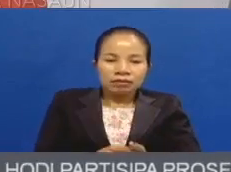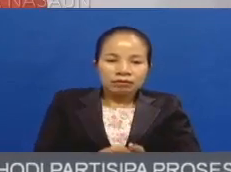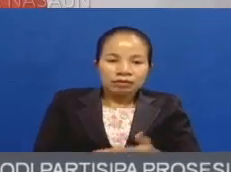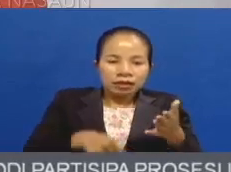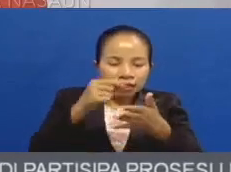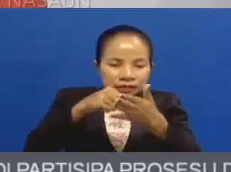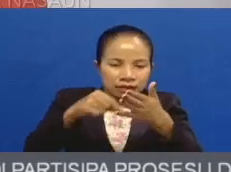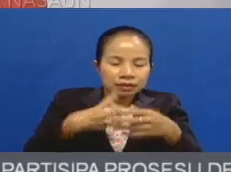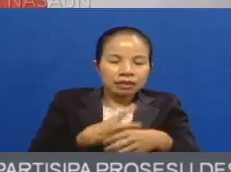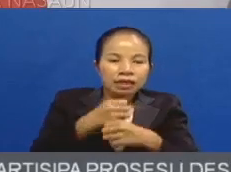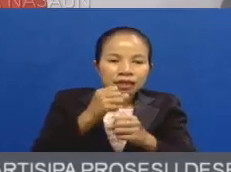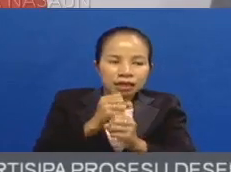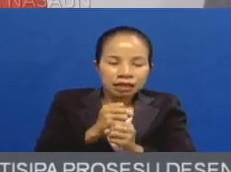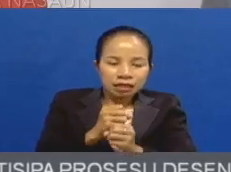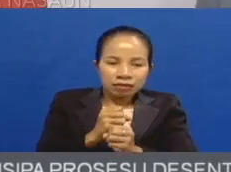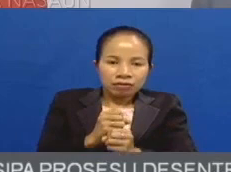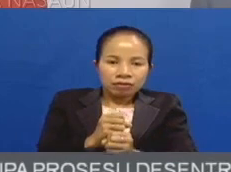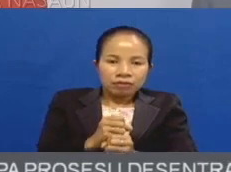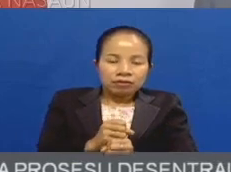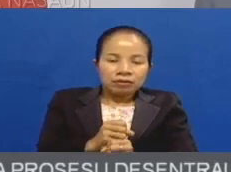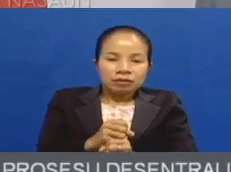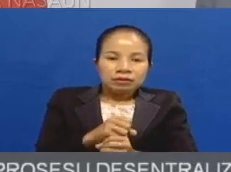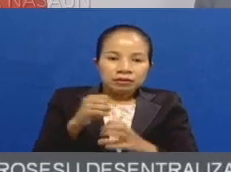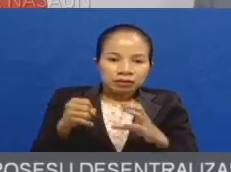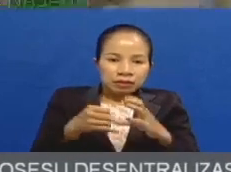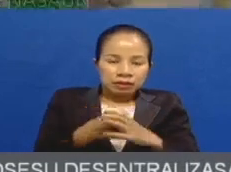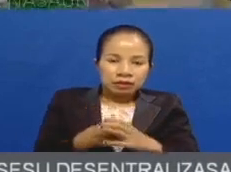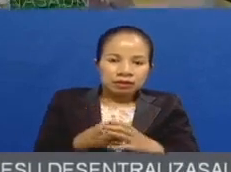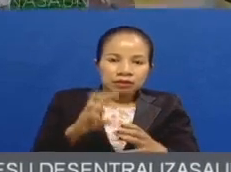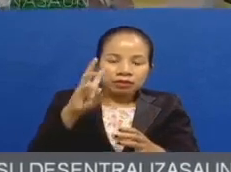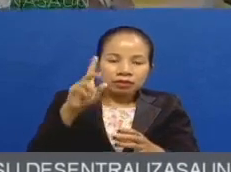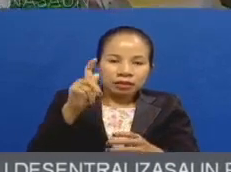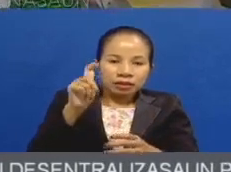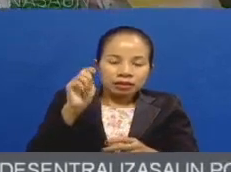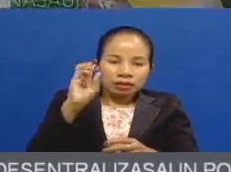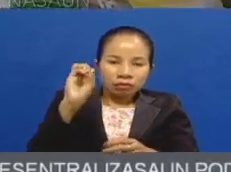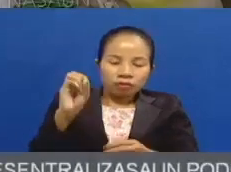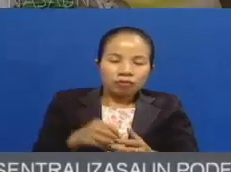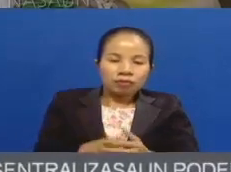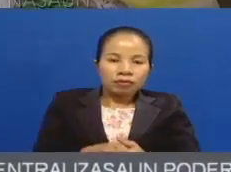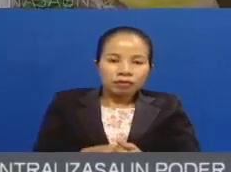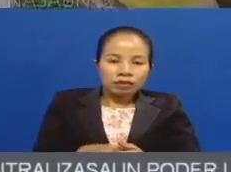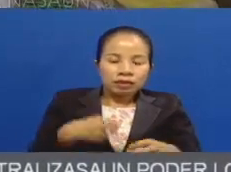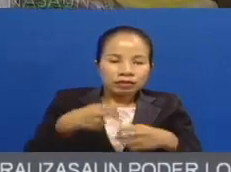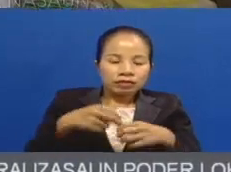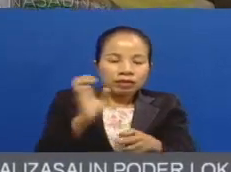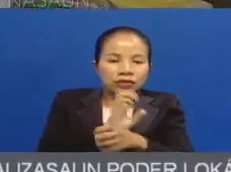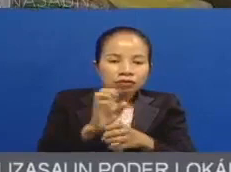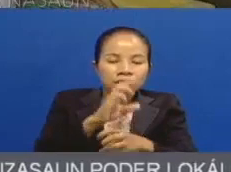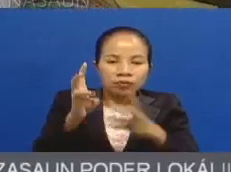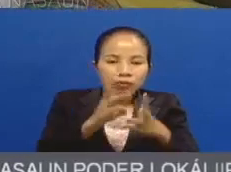acordo na beita halo ia integrado ia WTO. Se festado observa, crise economia mundial ne